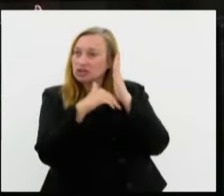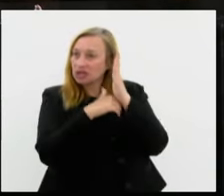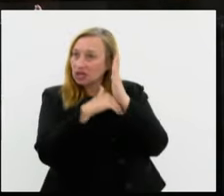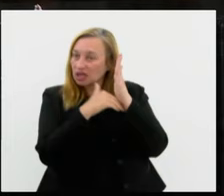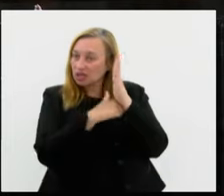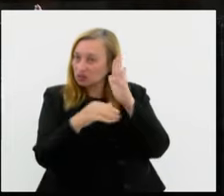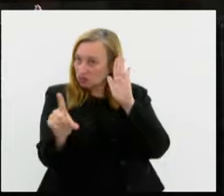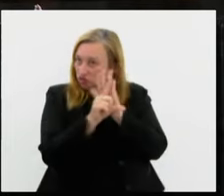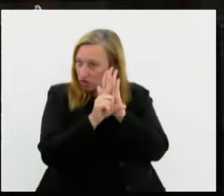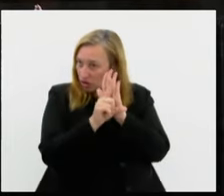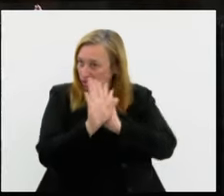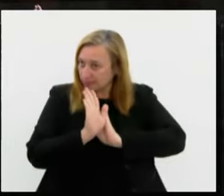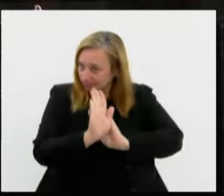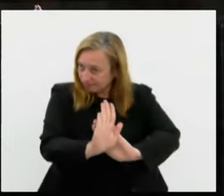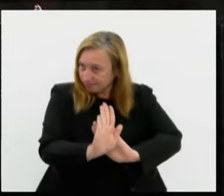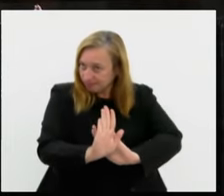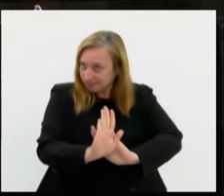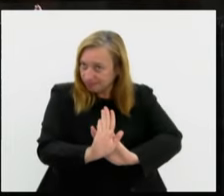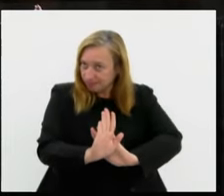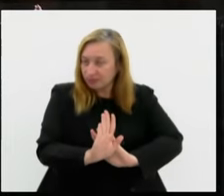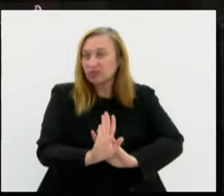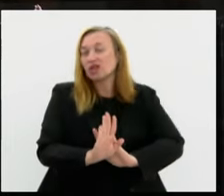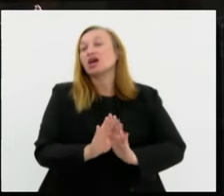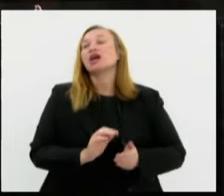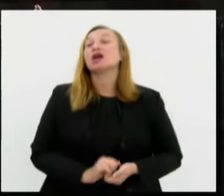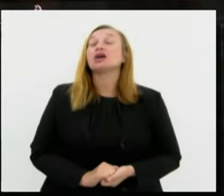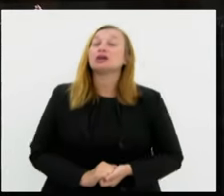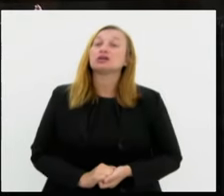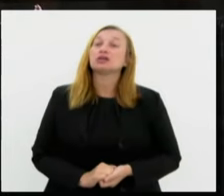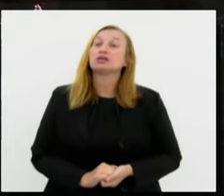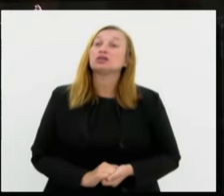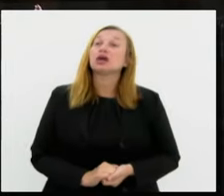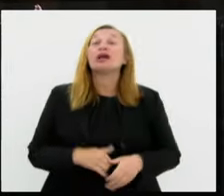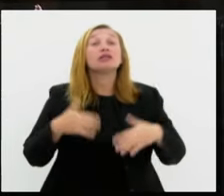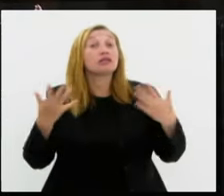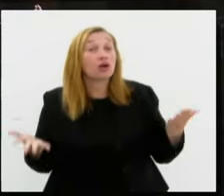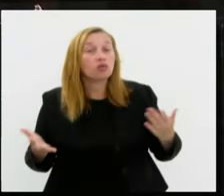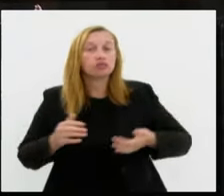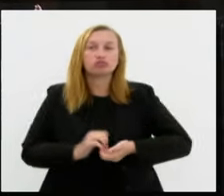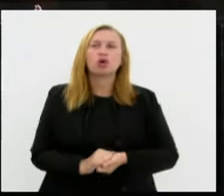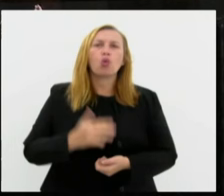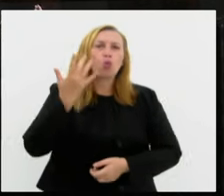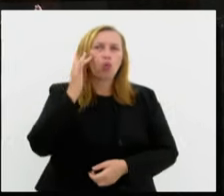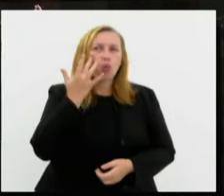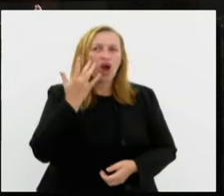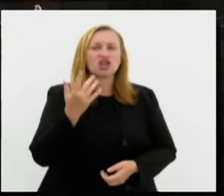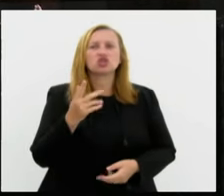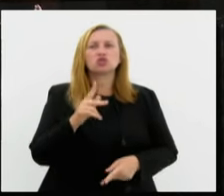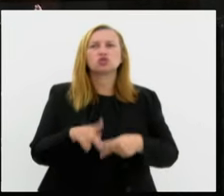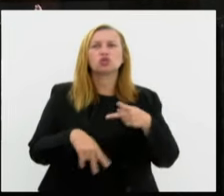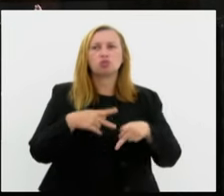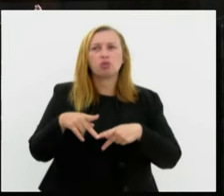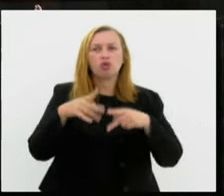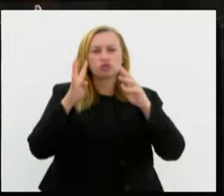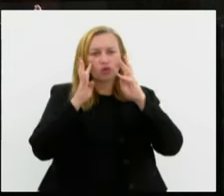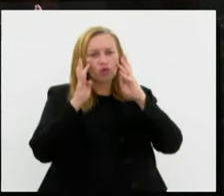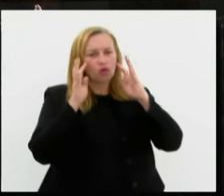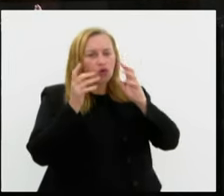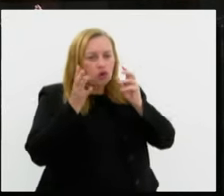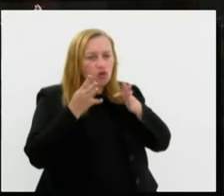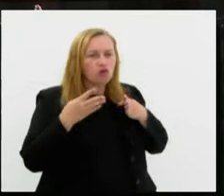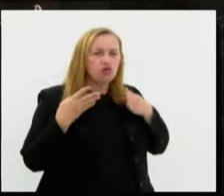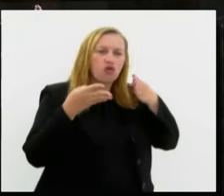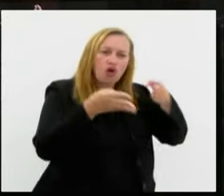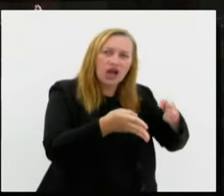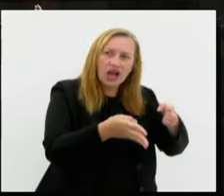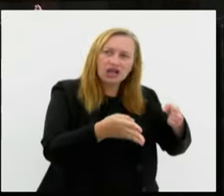segredo secretíssimo, mas vão vazando. Então, eu acho que a população está de olho no parlamento na